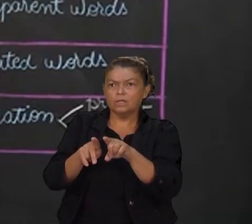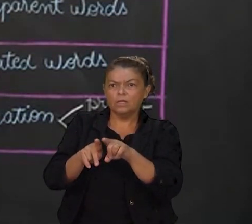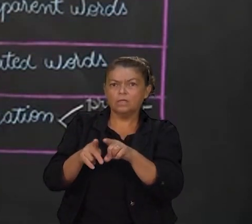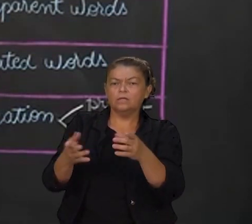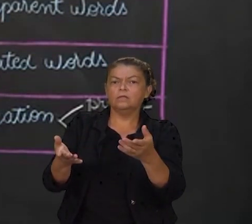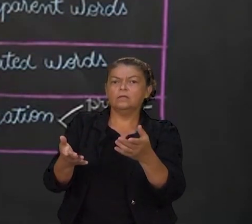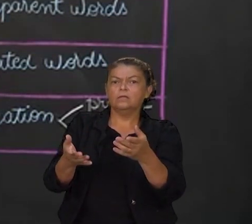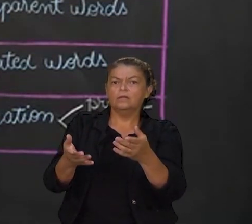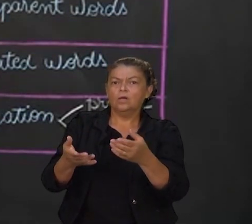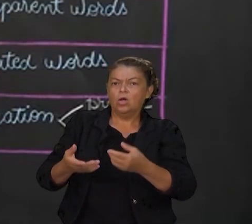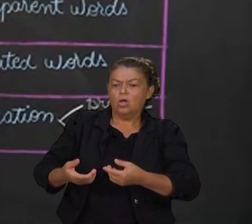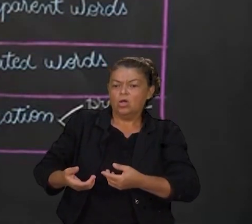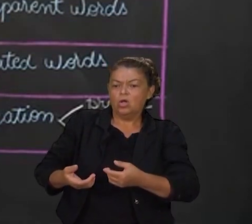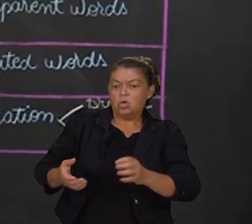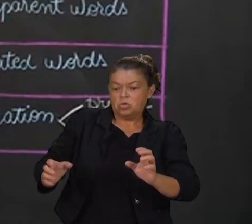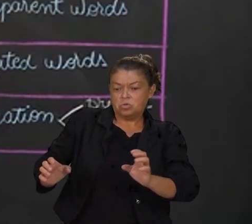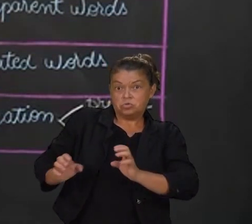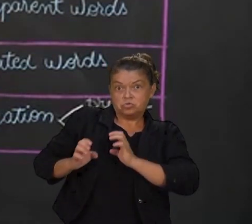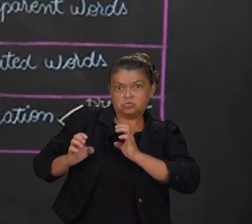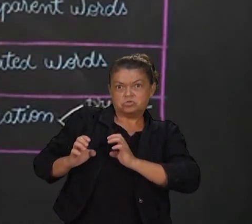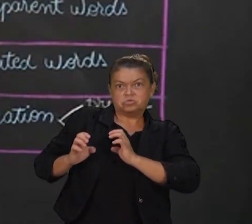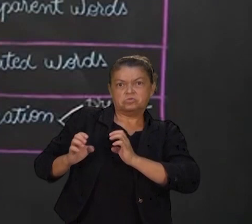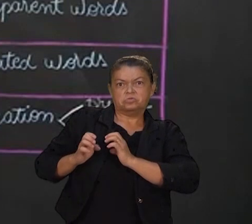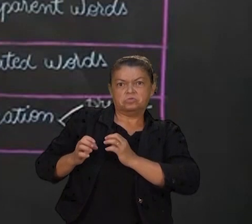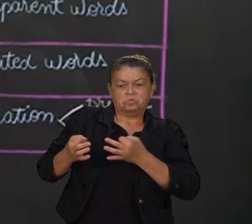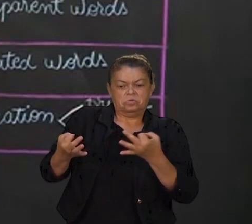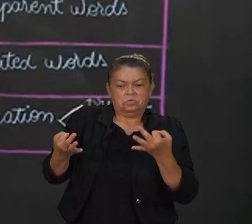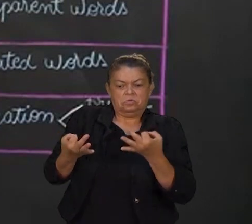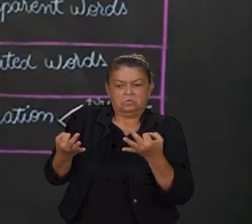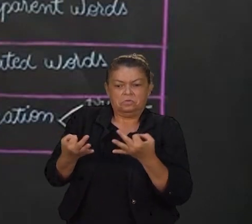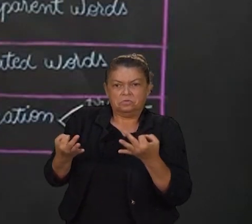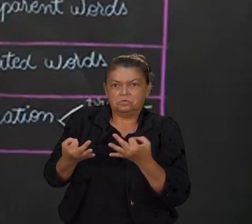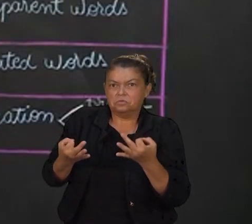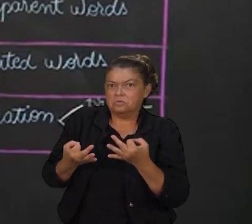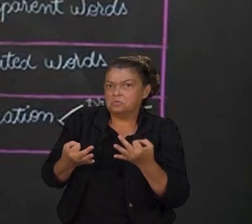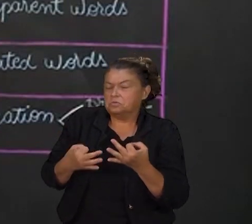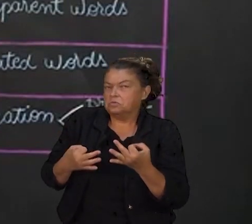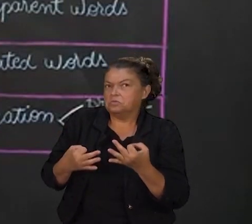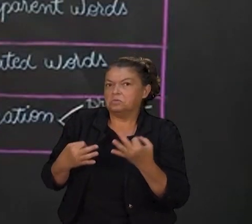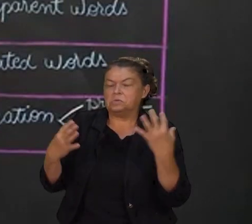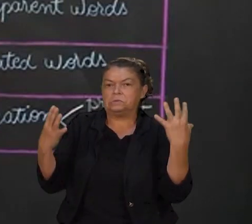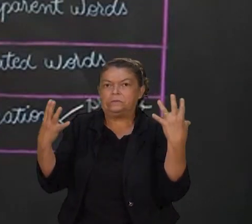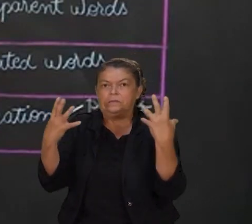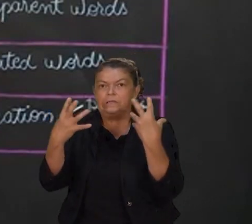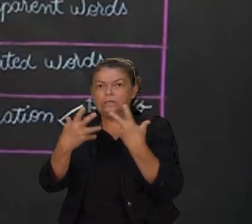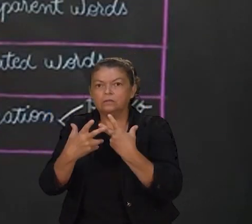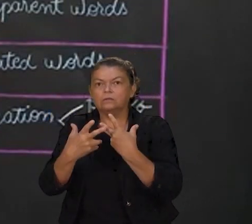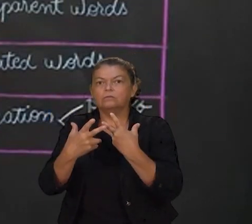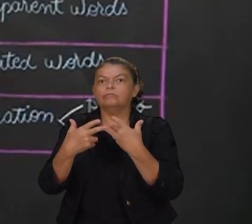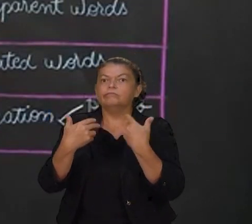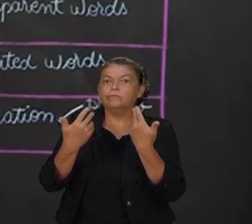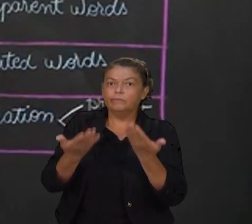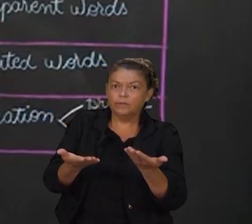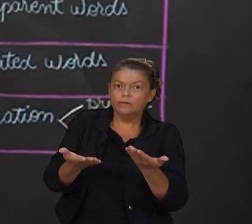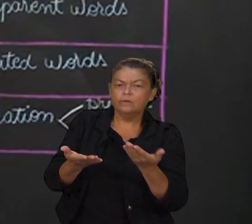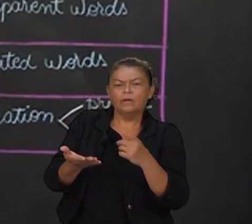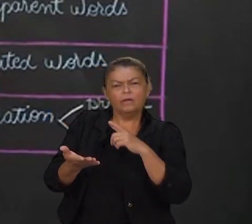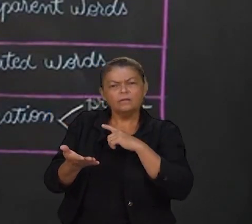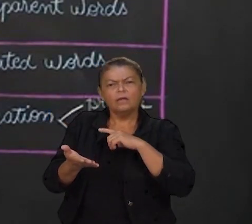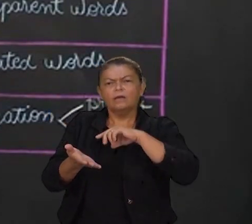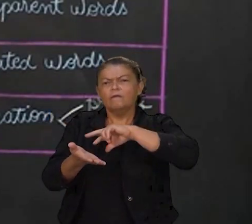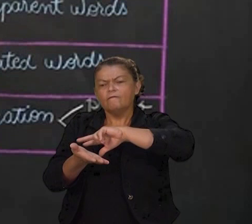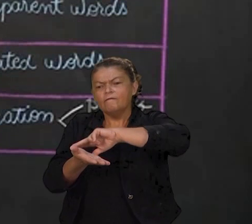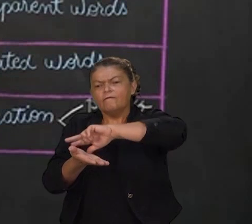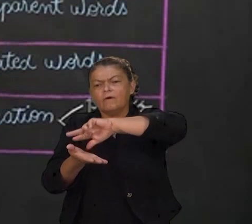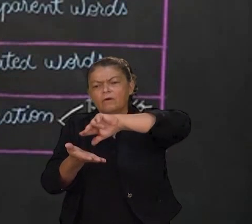luxurious. Também pode me ajudar a entender que é o mais luxuoso. Isso é uma